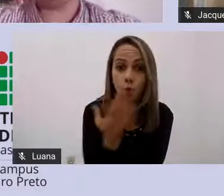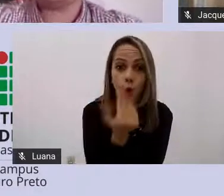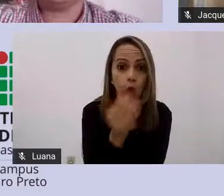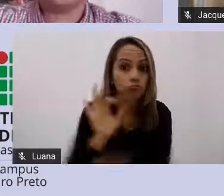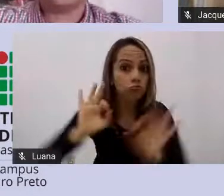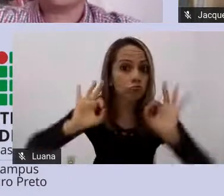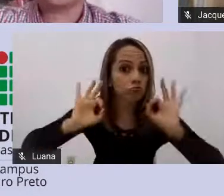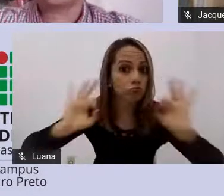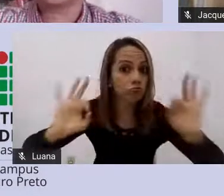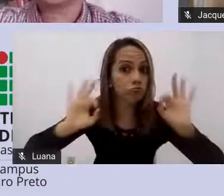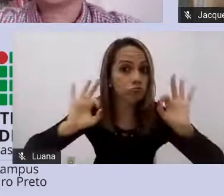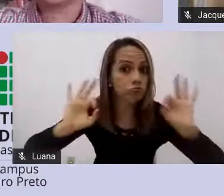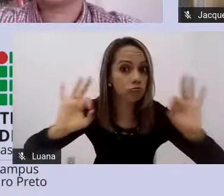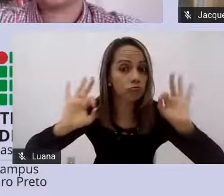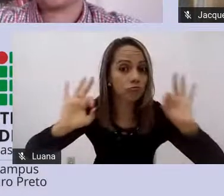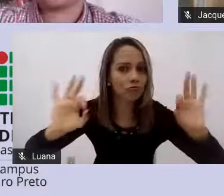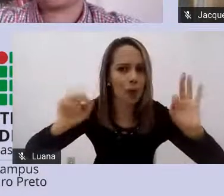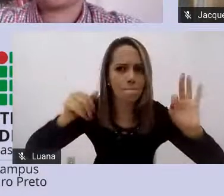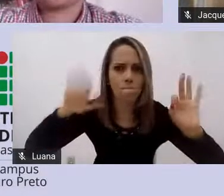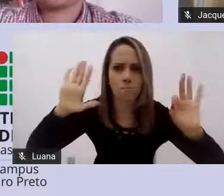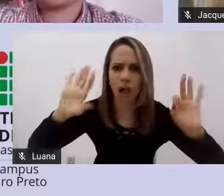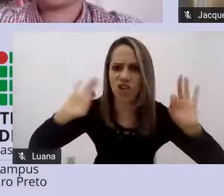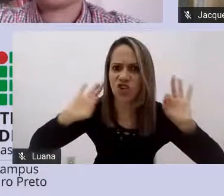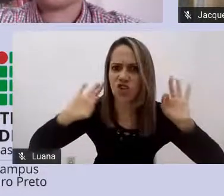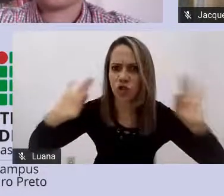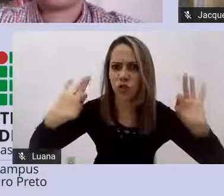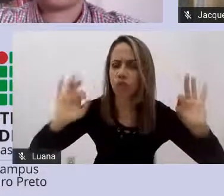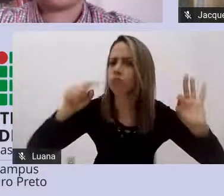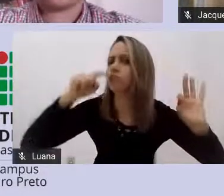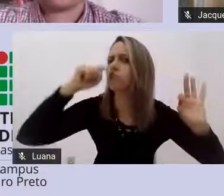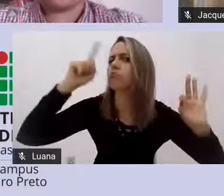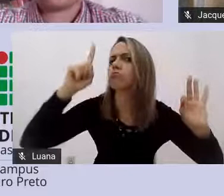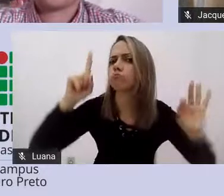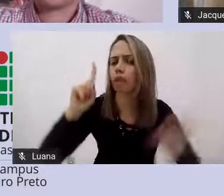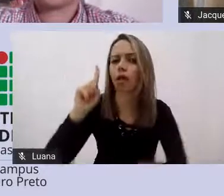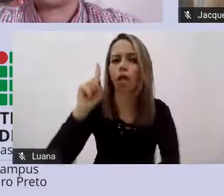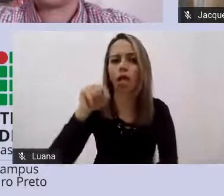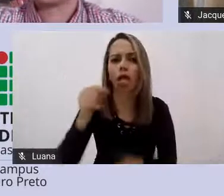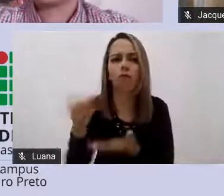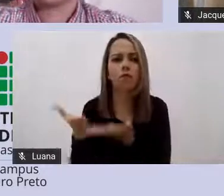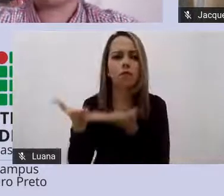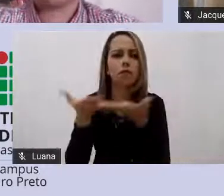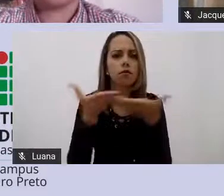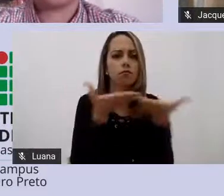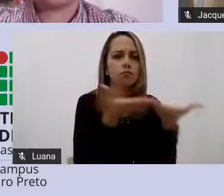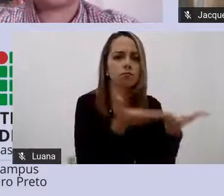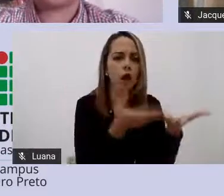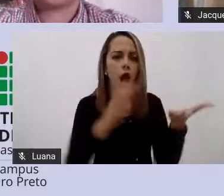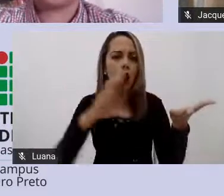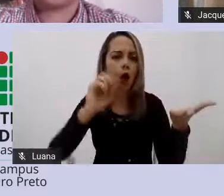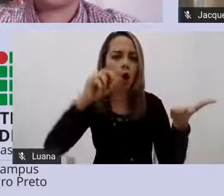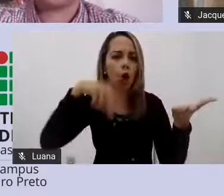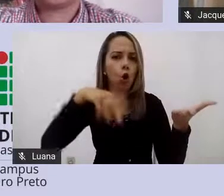que a comida mais fina e que ele serve para o conde nos seus jantares é o